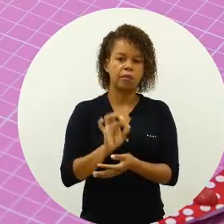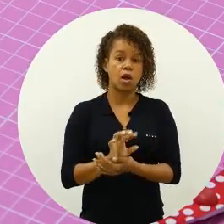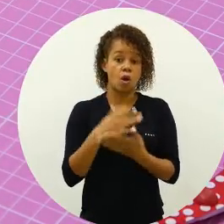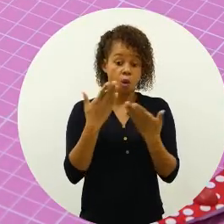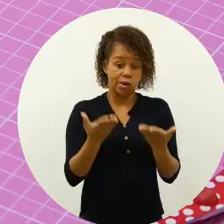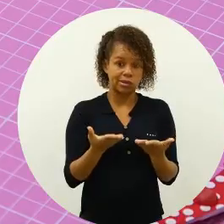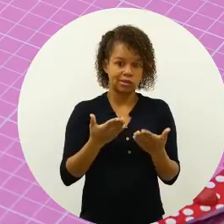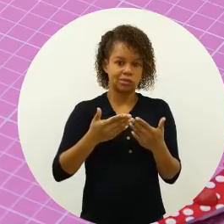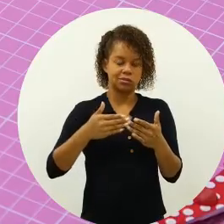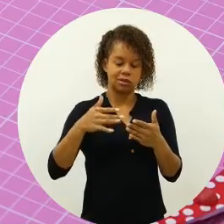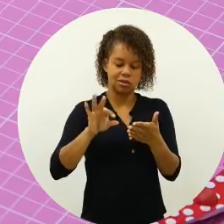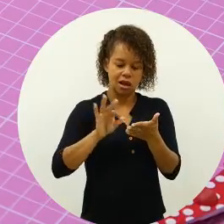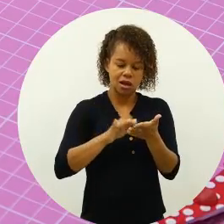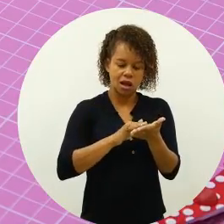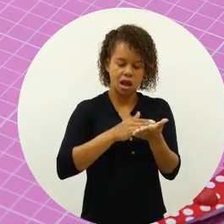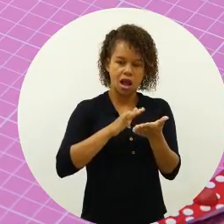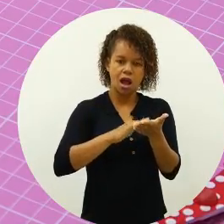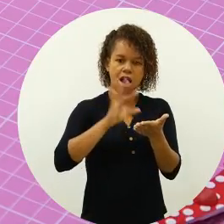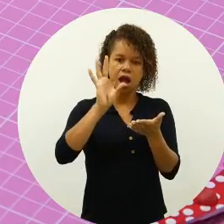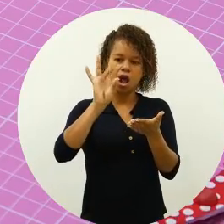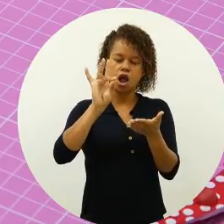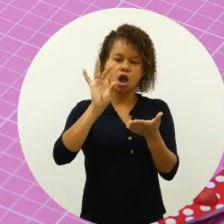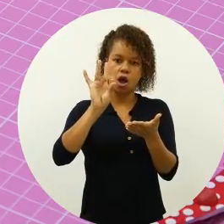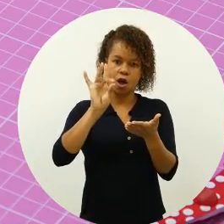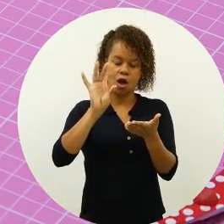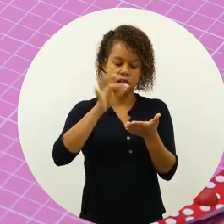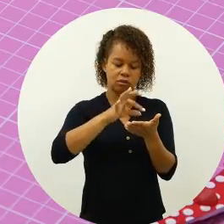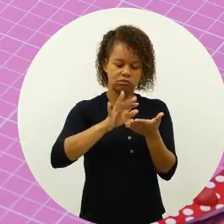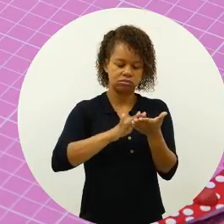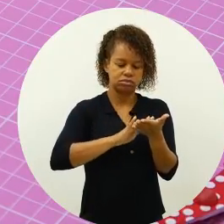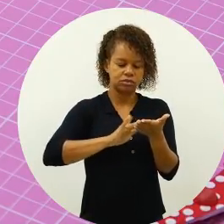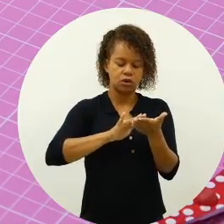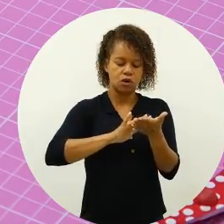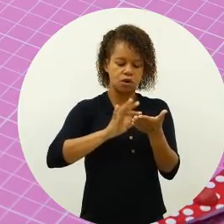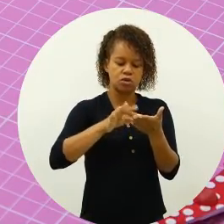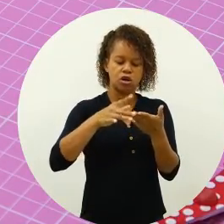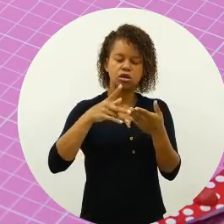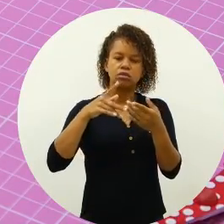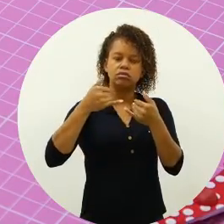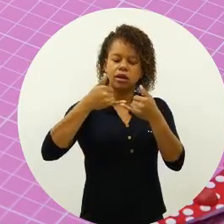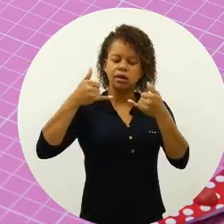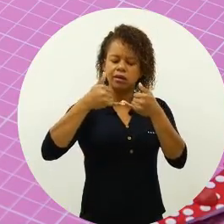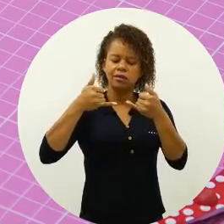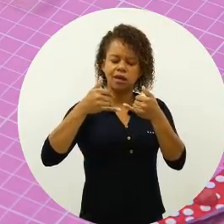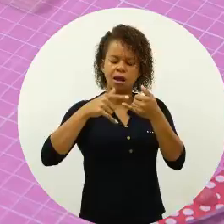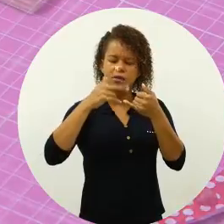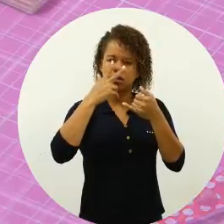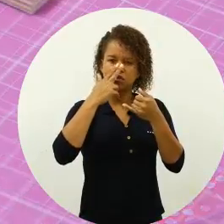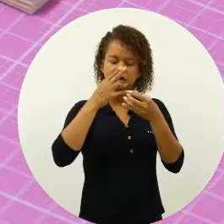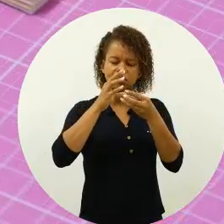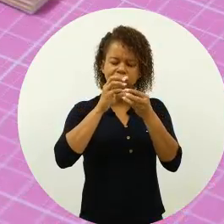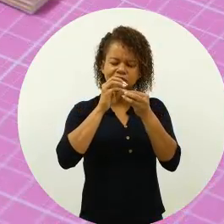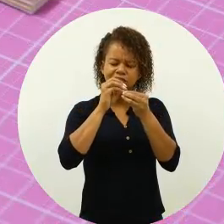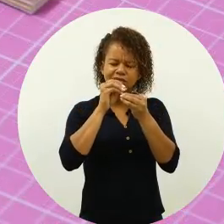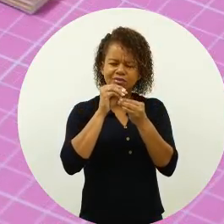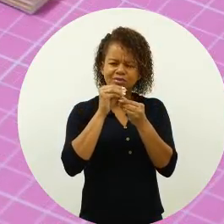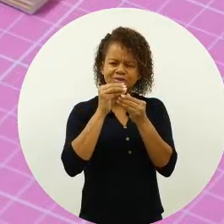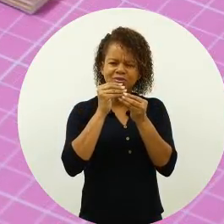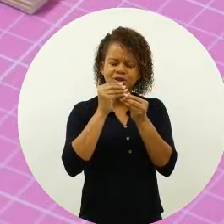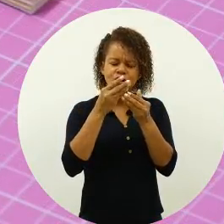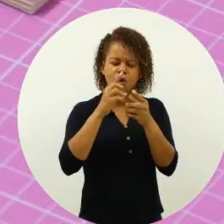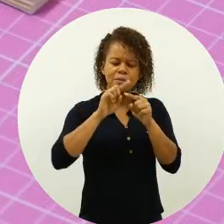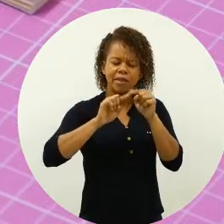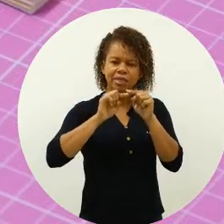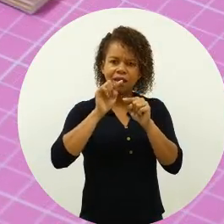Quando a gente passa a cola, os restinhos de linha, elas ficam todas rentes com